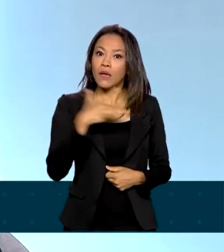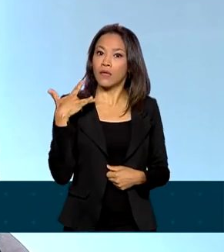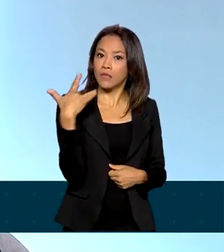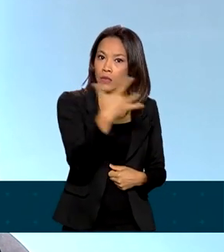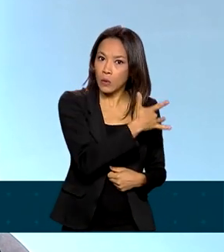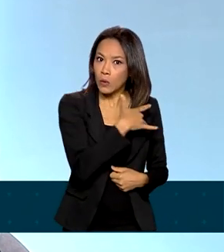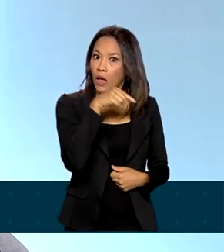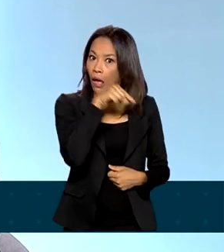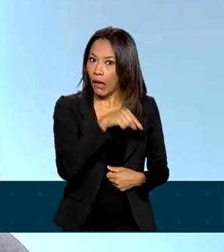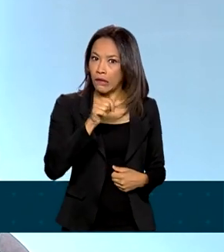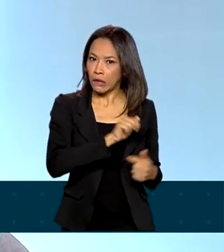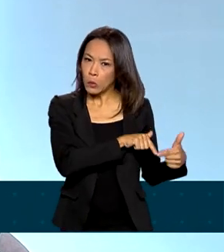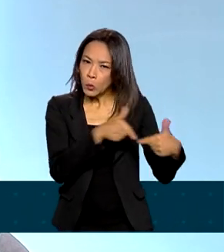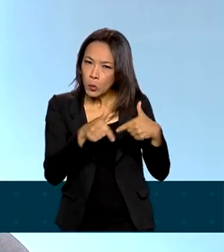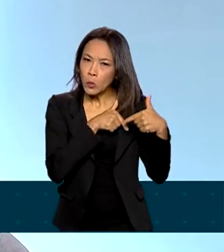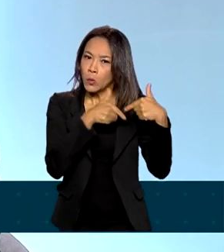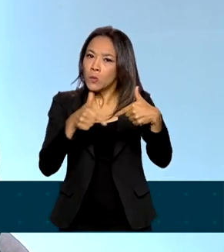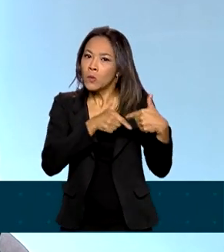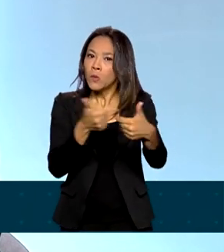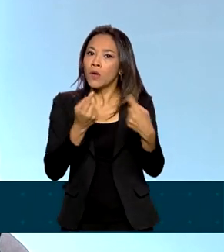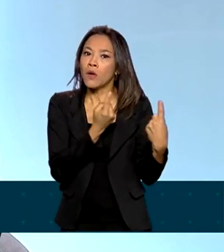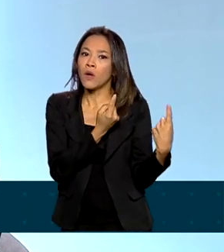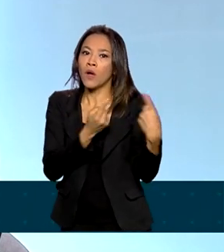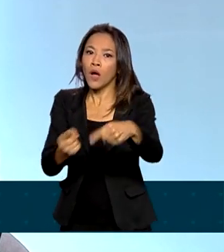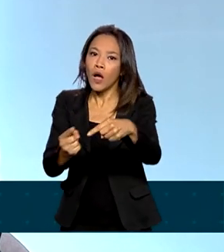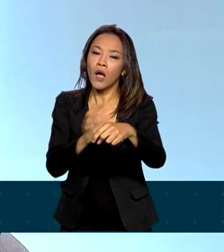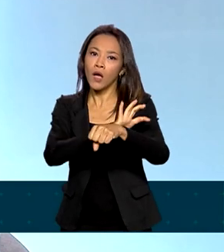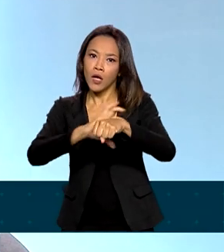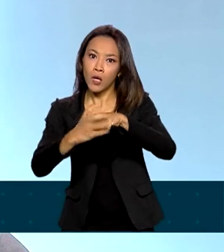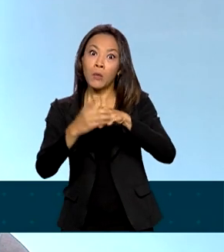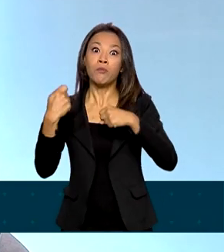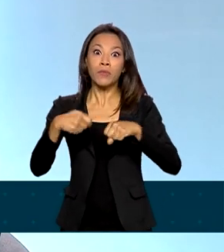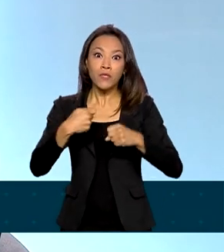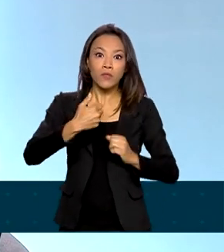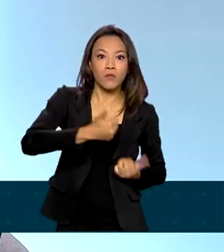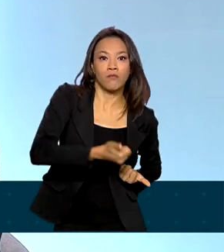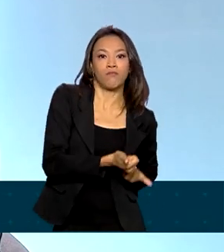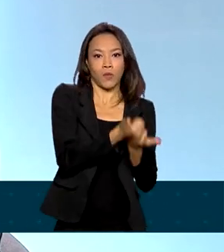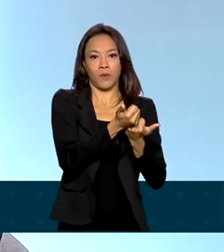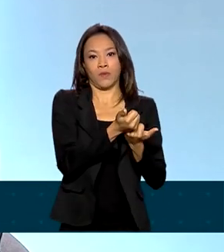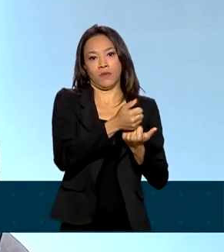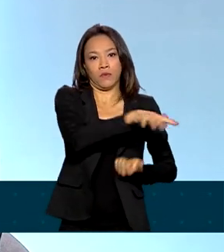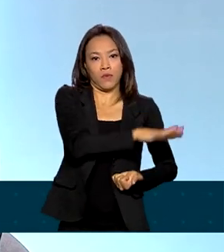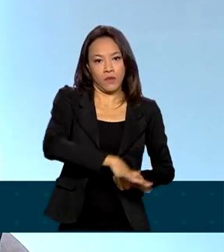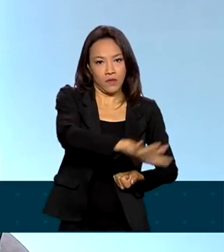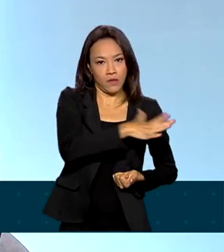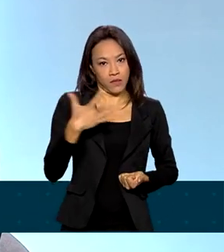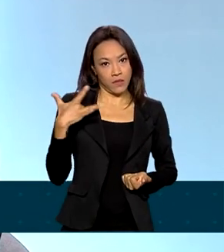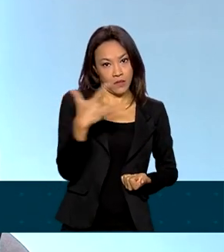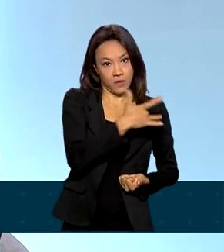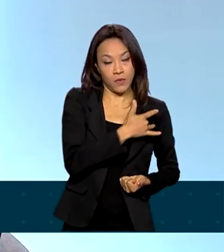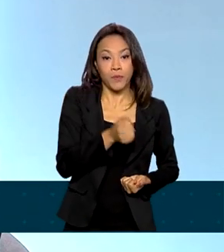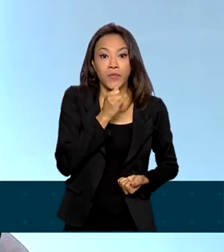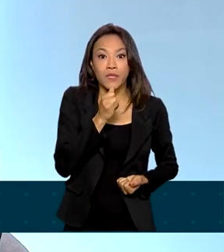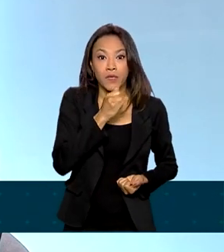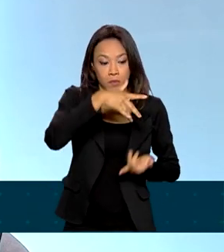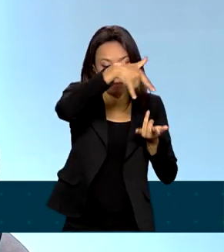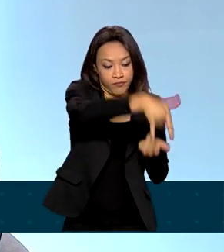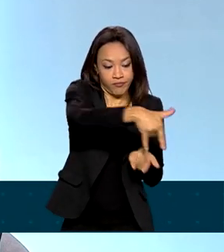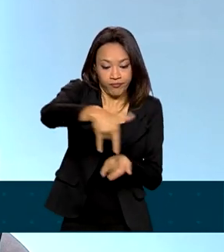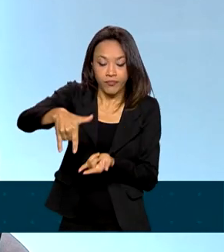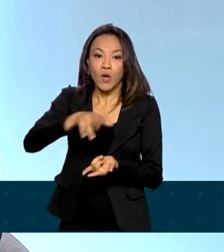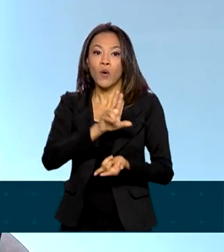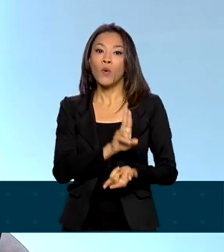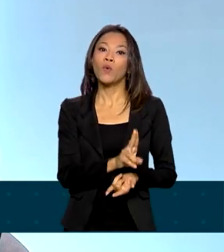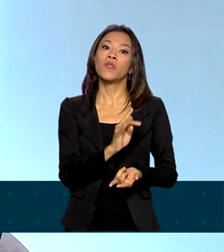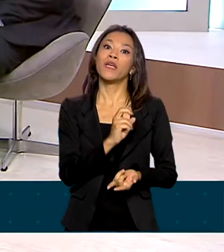de enfrentamento à pandemia da Covid-19, ele precisou ser fortalecido. Por exemplo, leitos de UTI, nós tínhamos